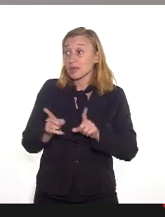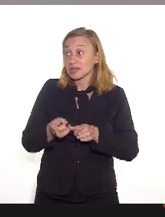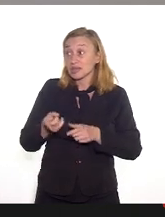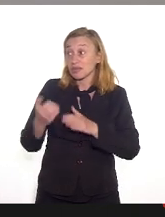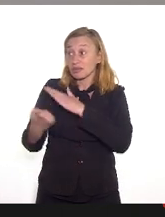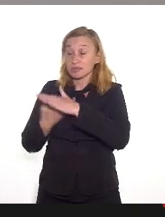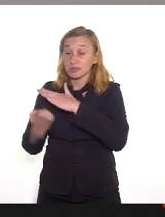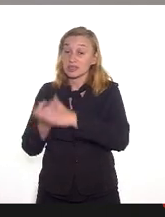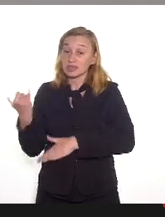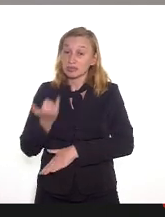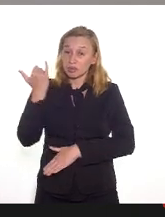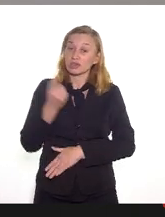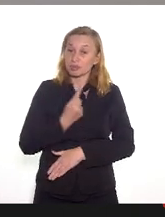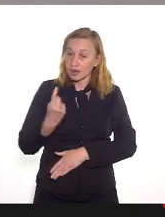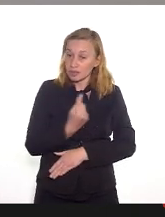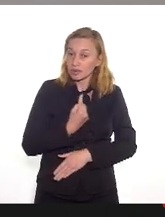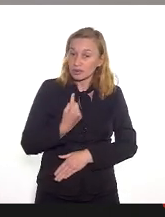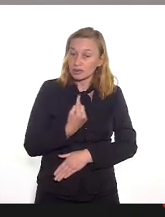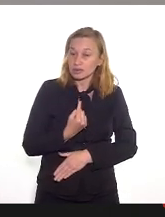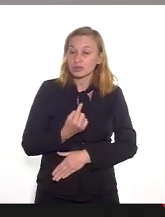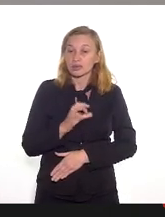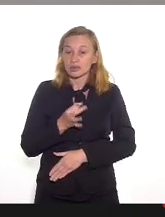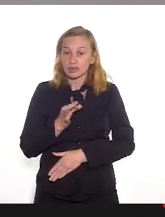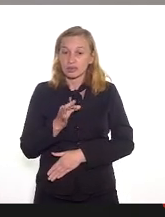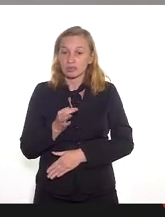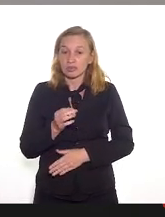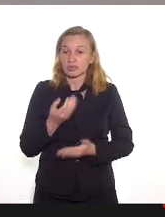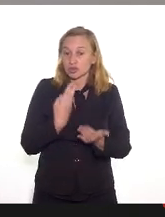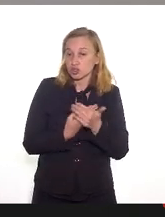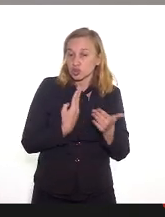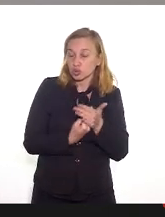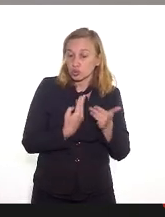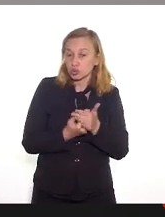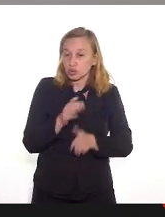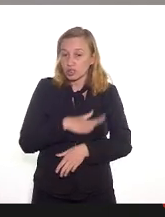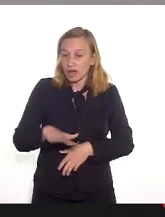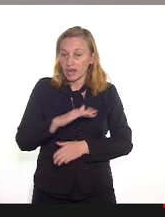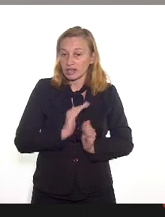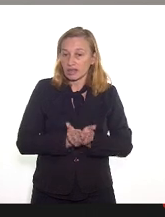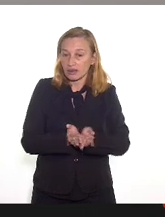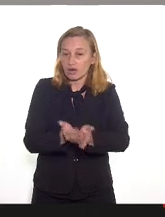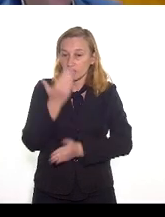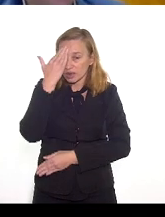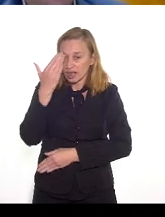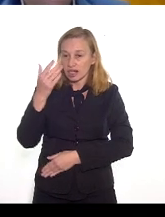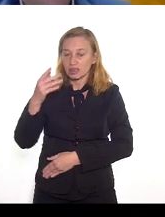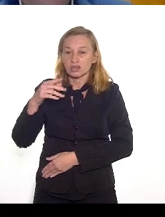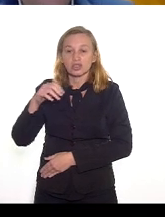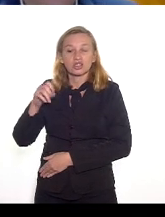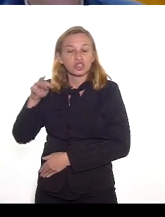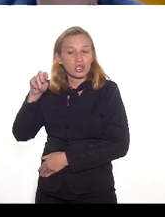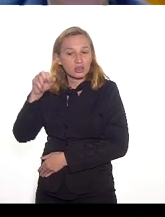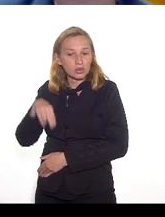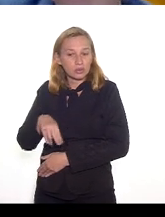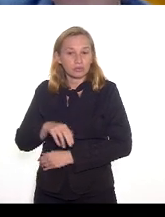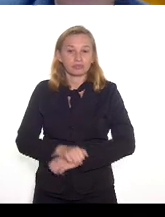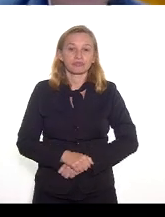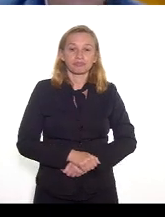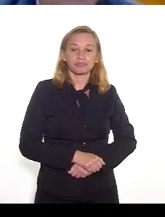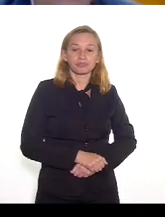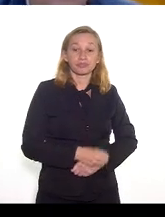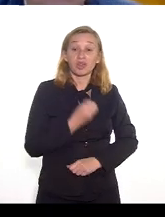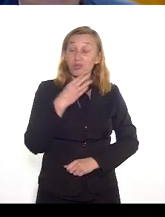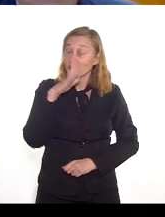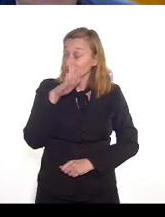fomento muito importante para nós, inclusive para fomentar os estudos na área naval. Obrigado, Gerson. Bem,